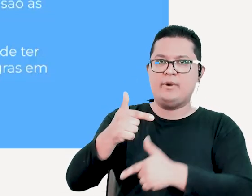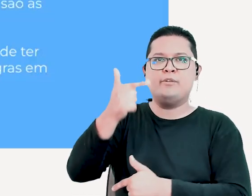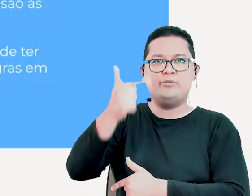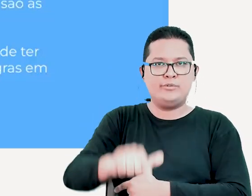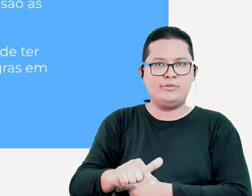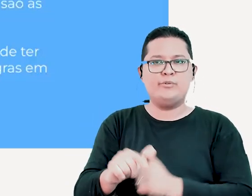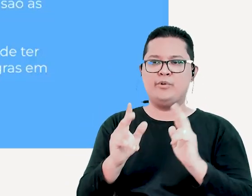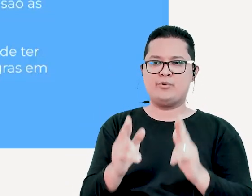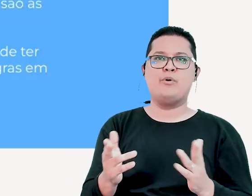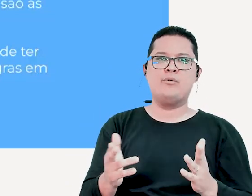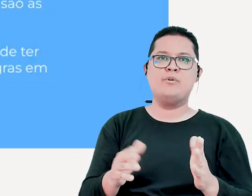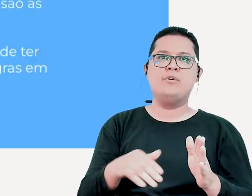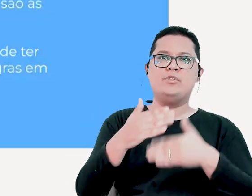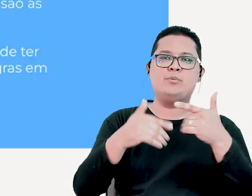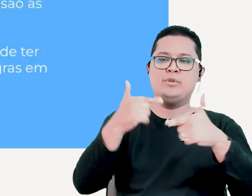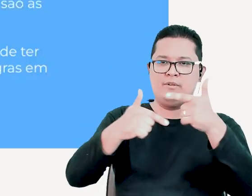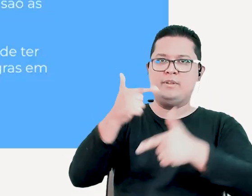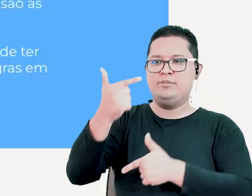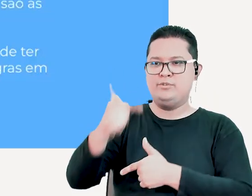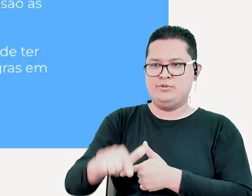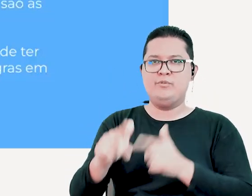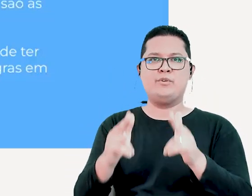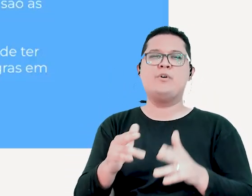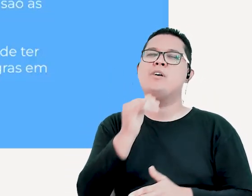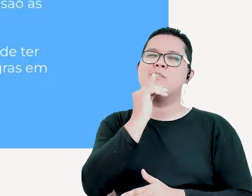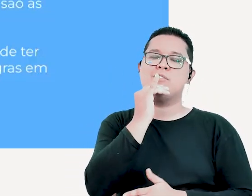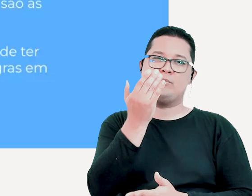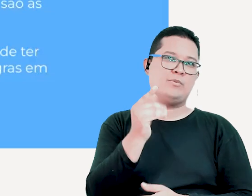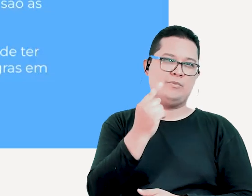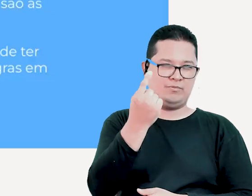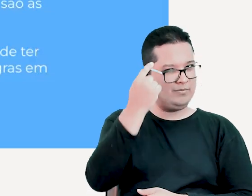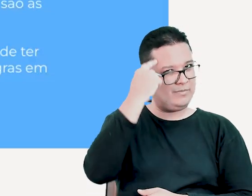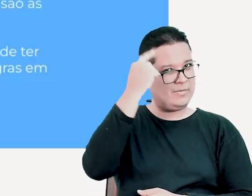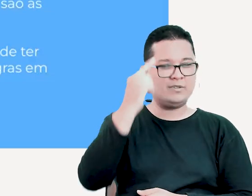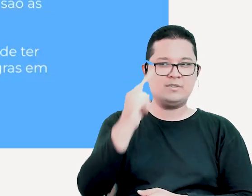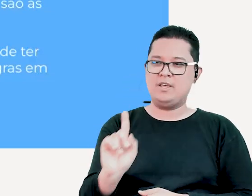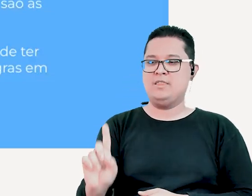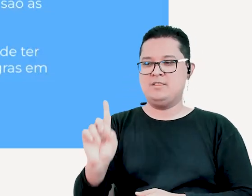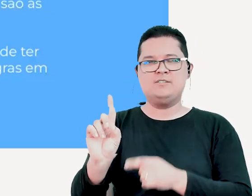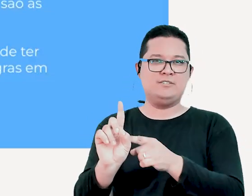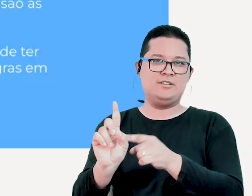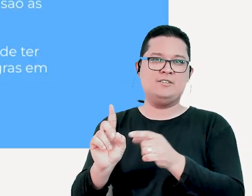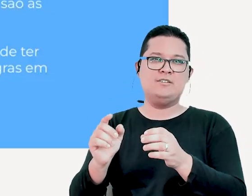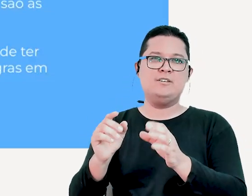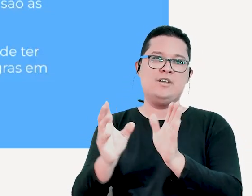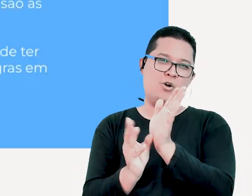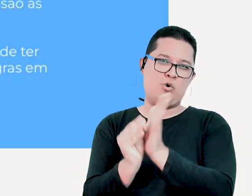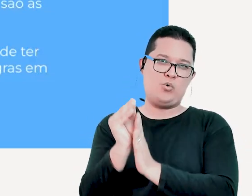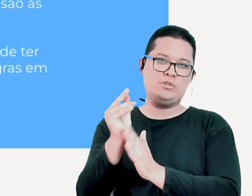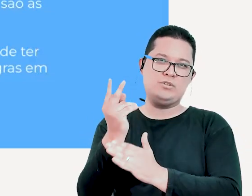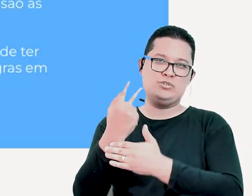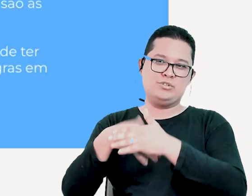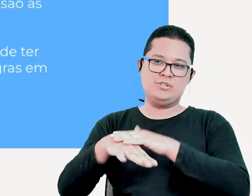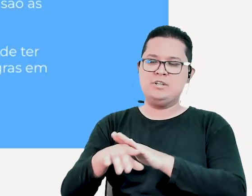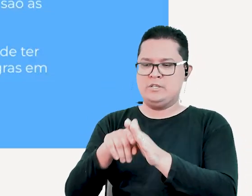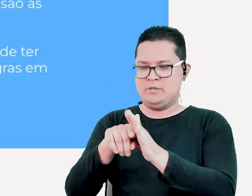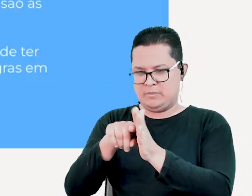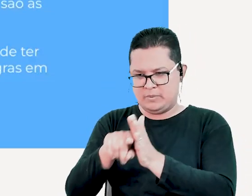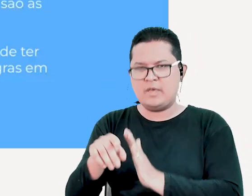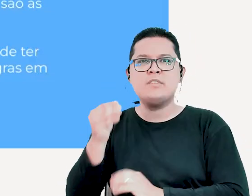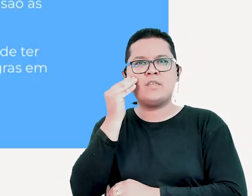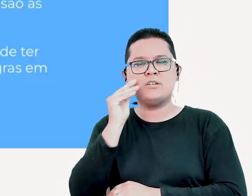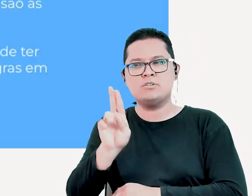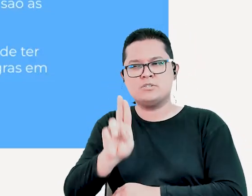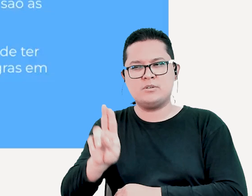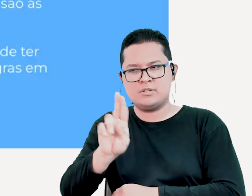pesquisa, um content designer fez uma pesquisa sobre testes de usabilidade, que queria entender algum termo,